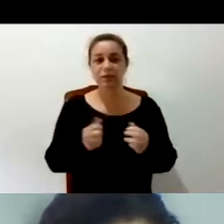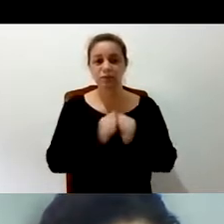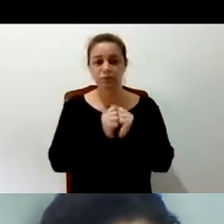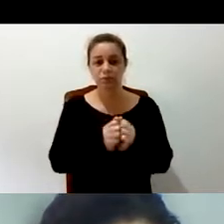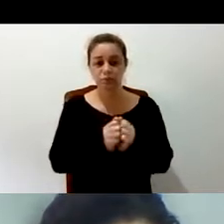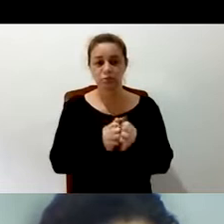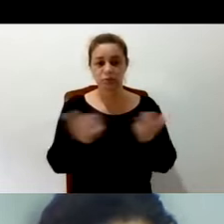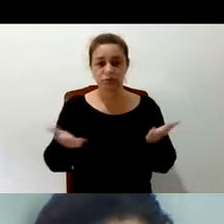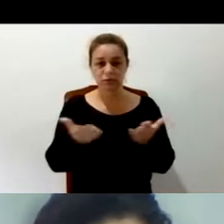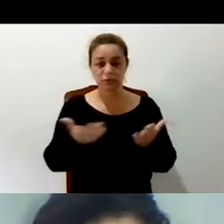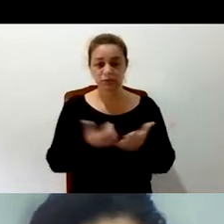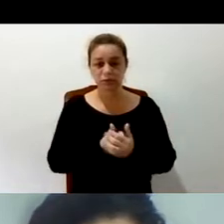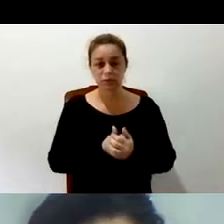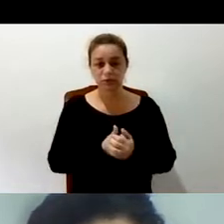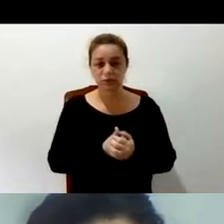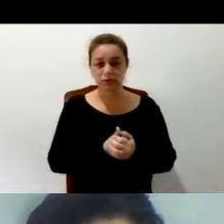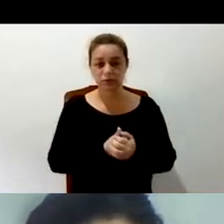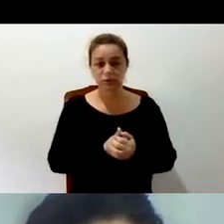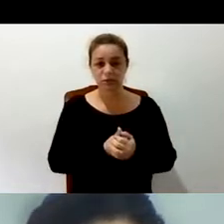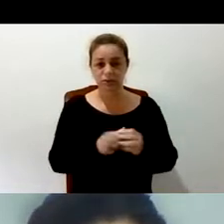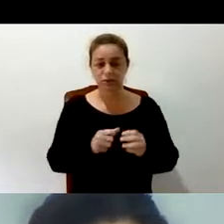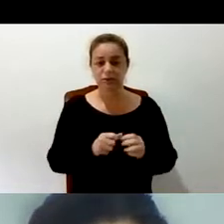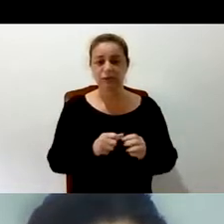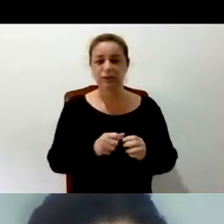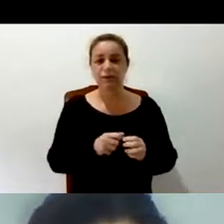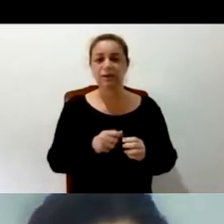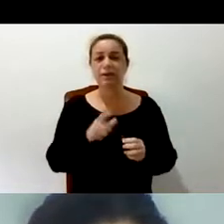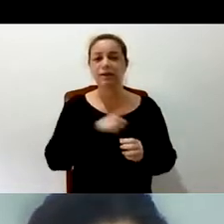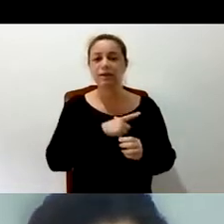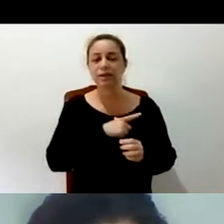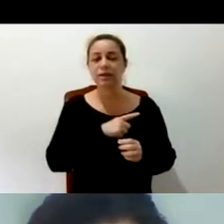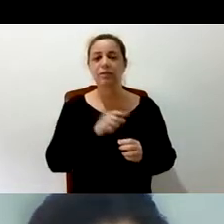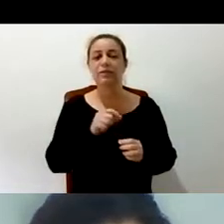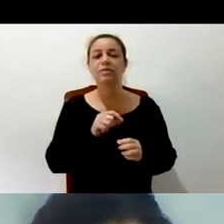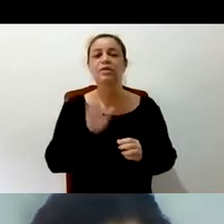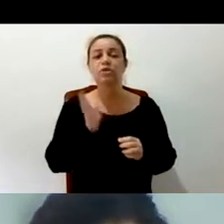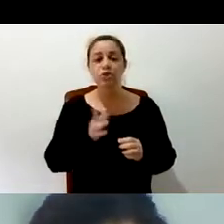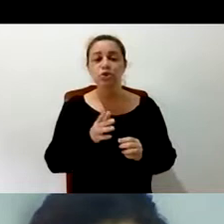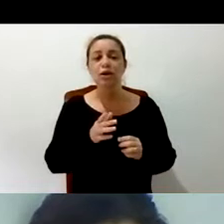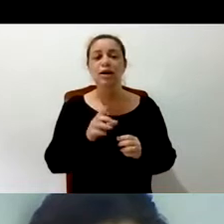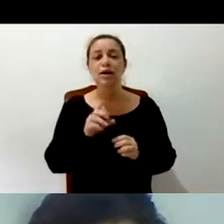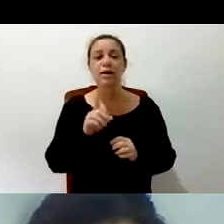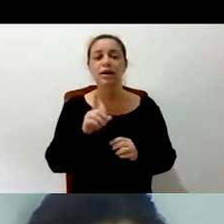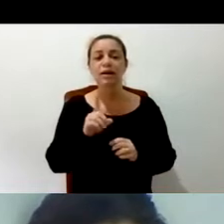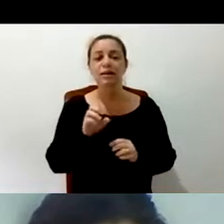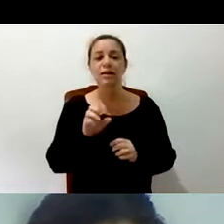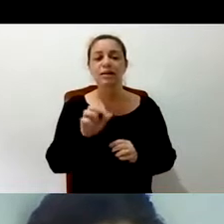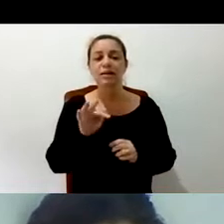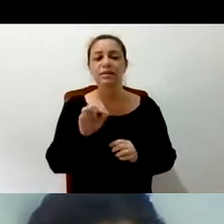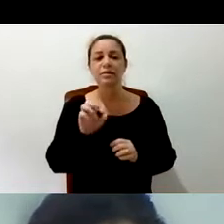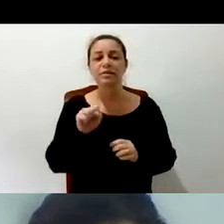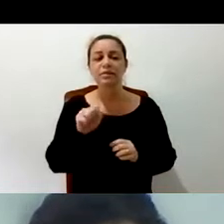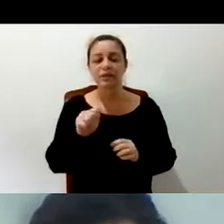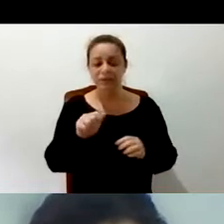em termos assim, de avanço para a defesa, é a Astrid, né? As outras ainda são da turma que entrou